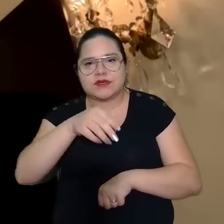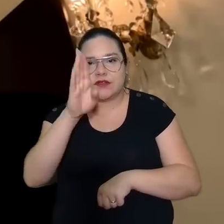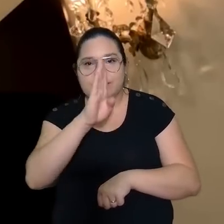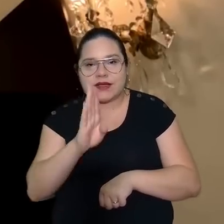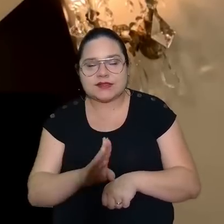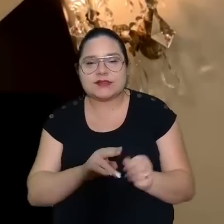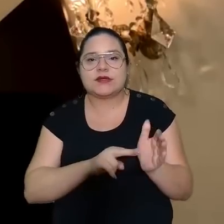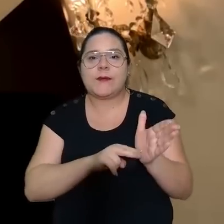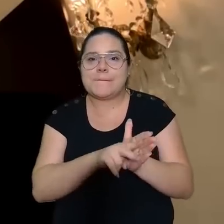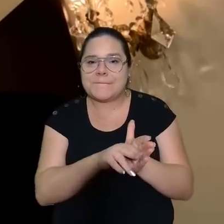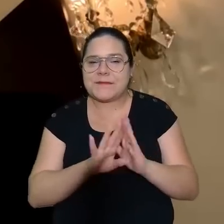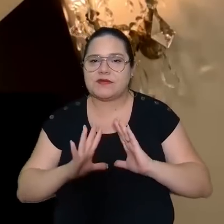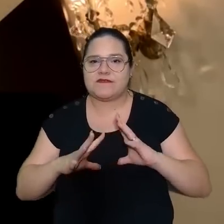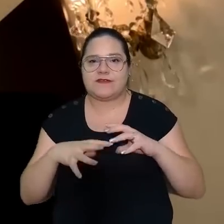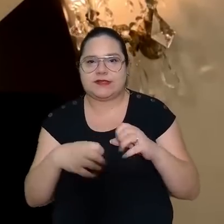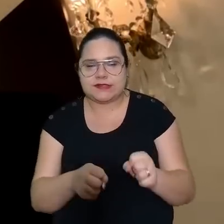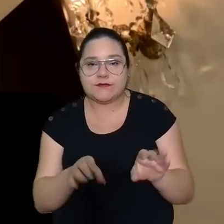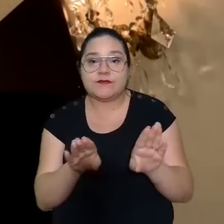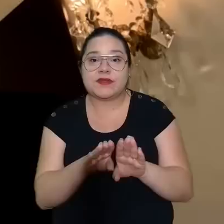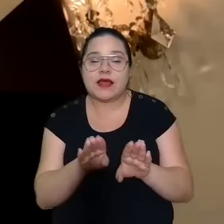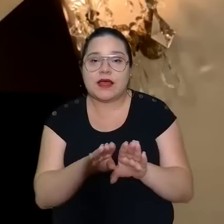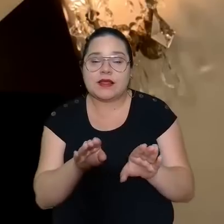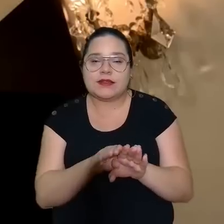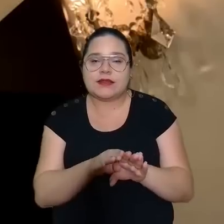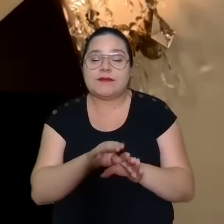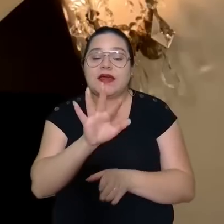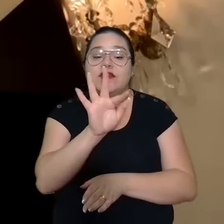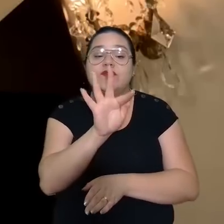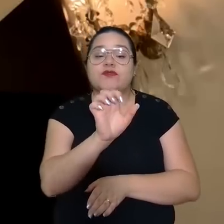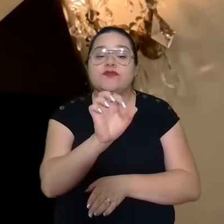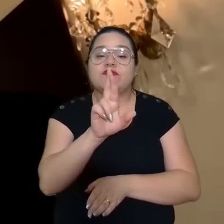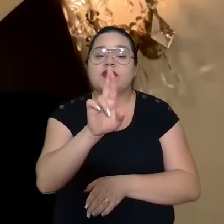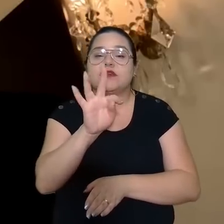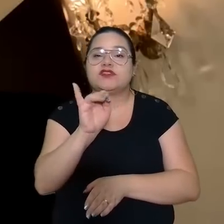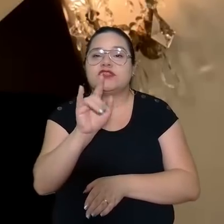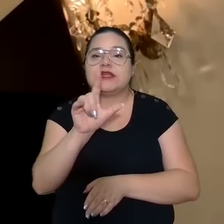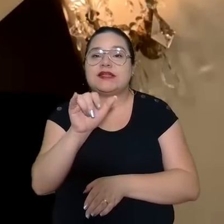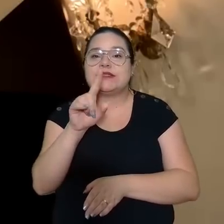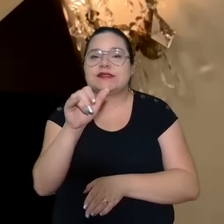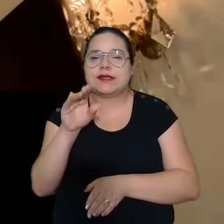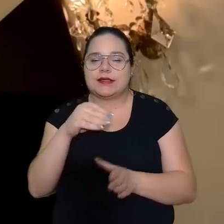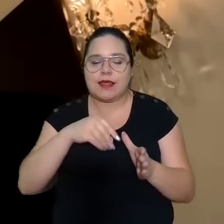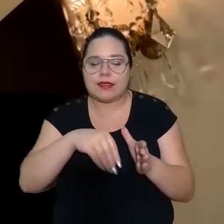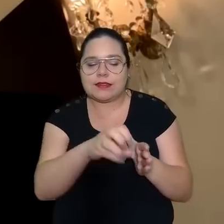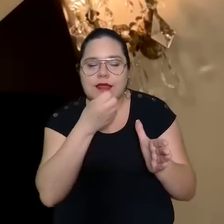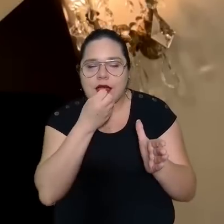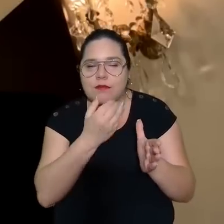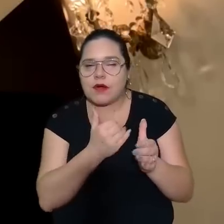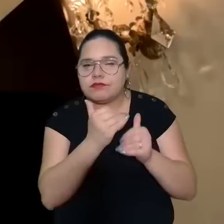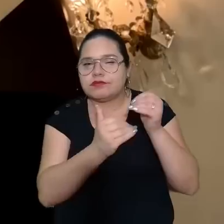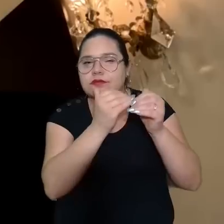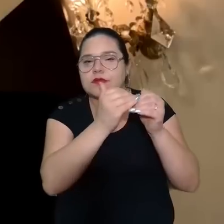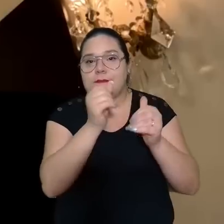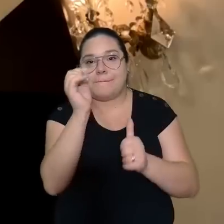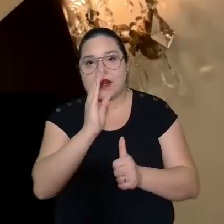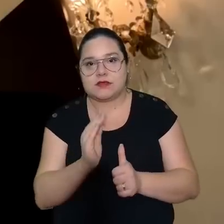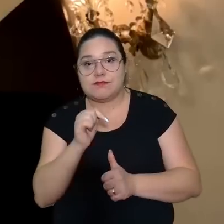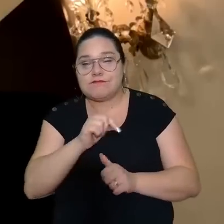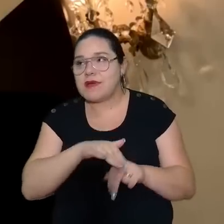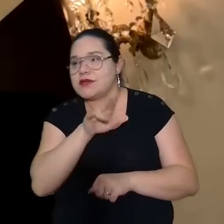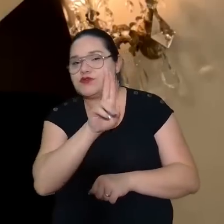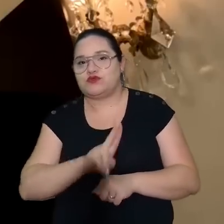biodefensivo e fertilizante orgânico no Brasil. Nós, esse ano, estamos adubando 40 mil hectares